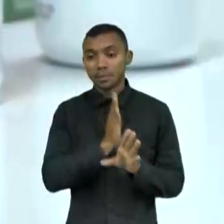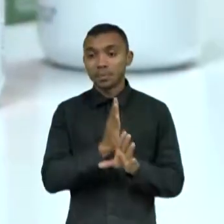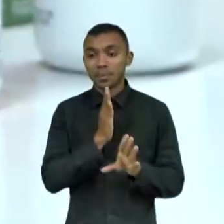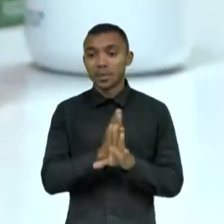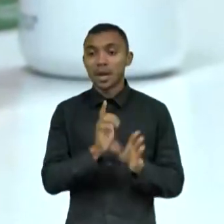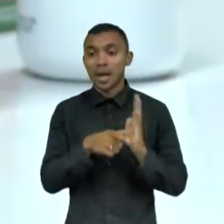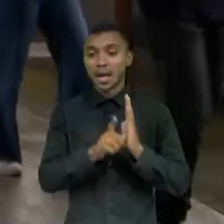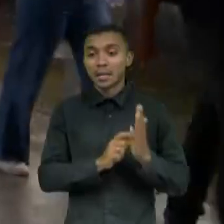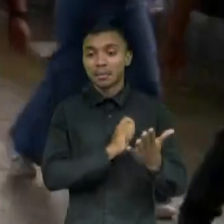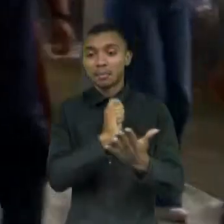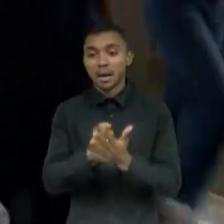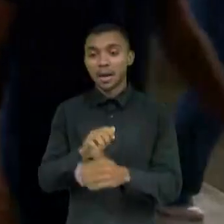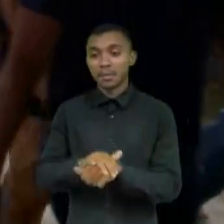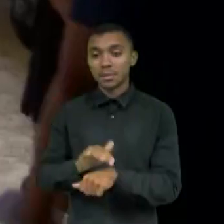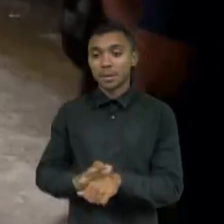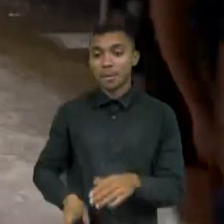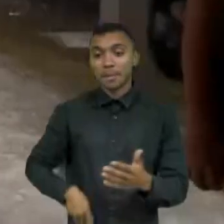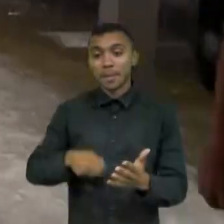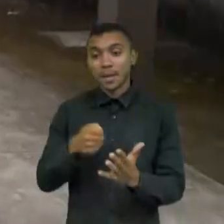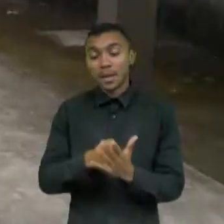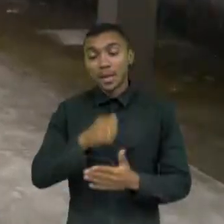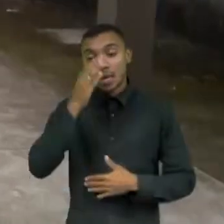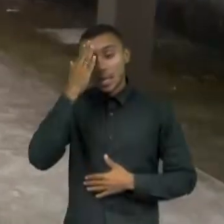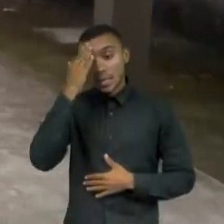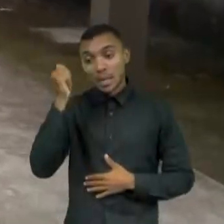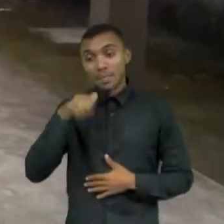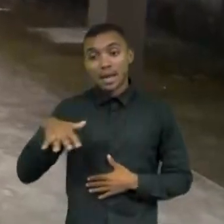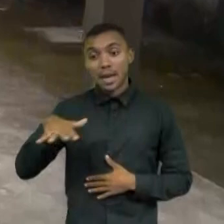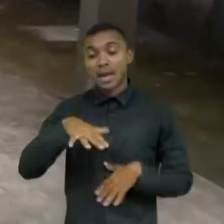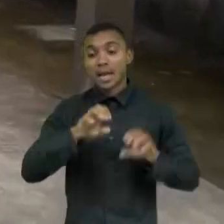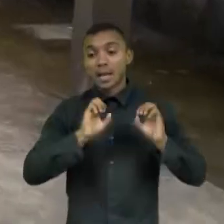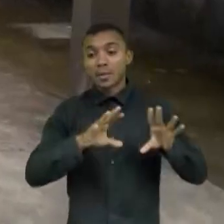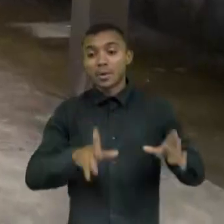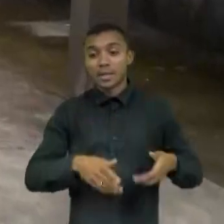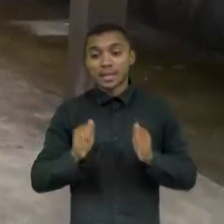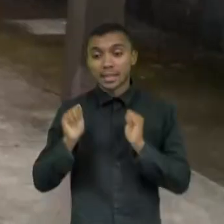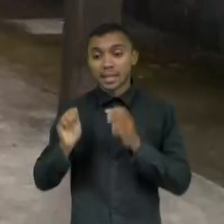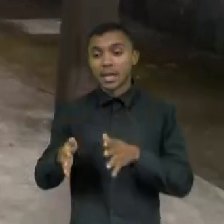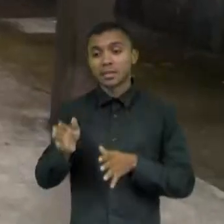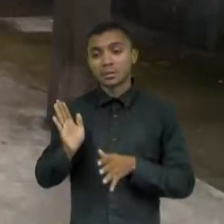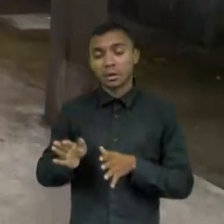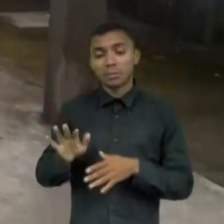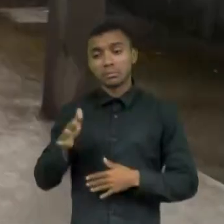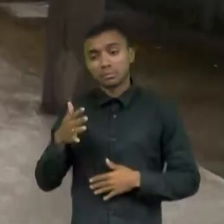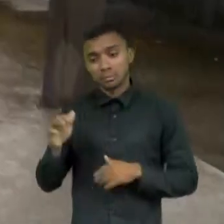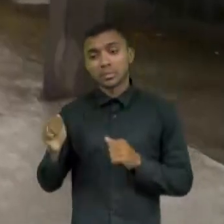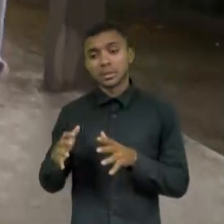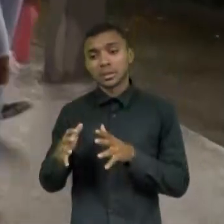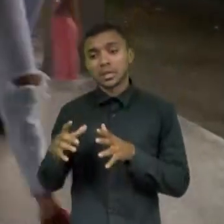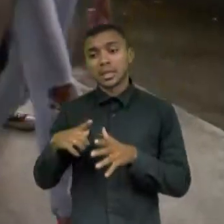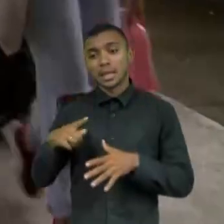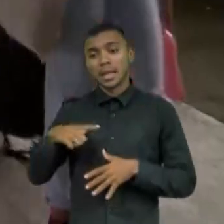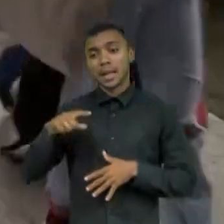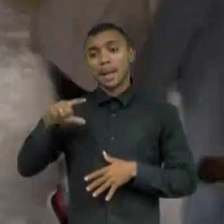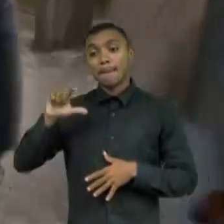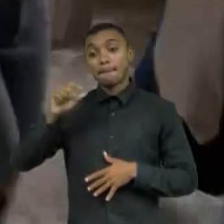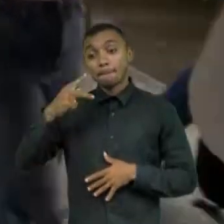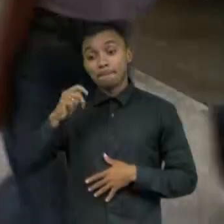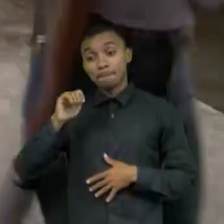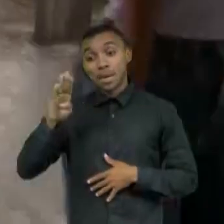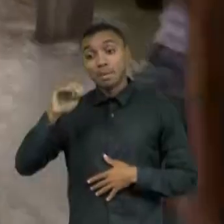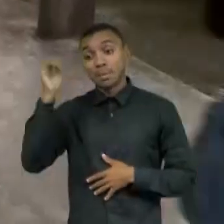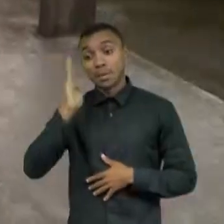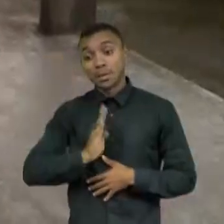do próprio bolso. Embora as despesas com educação representem uma fatia relativamente grande do PIB brasileiro, o estudo aponta